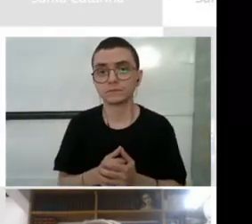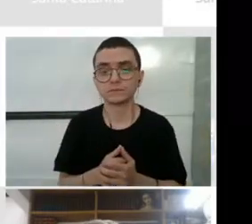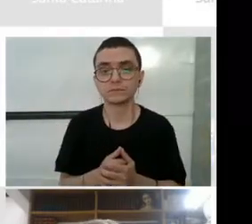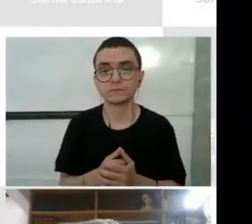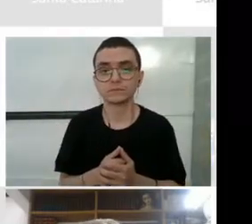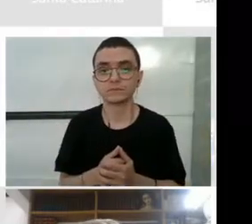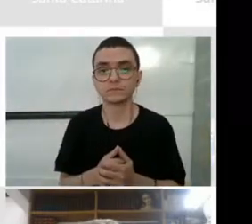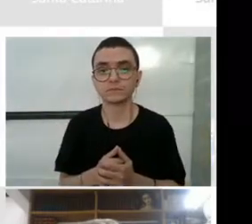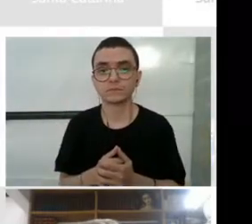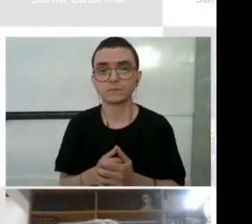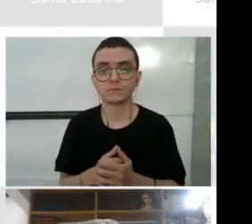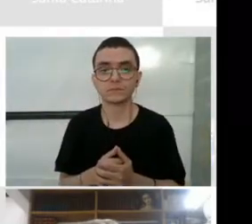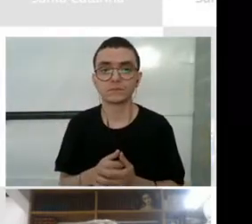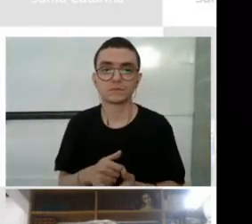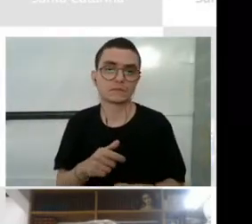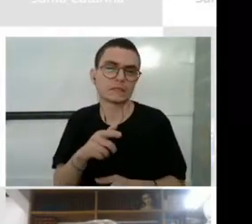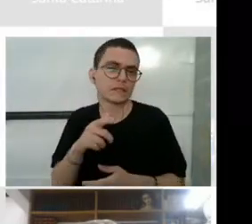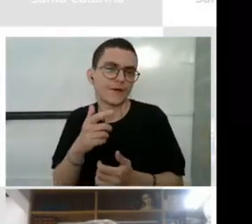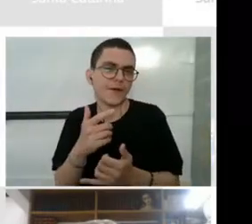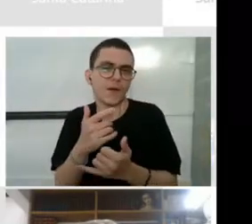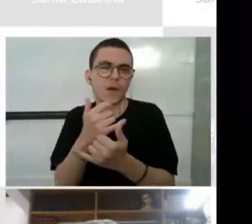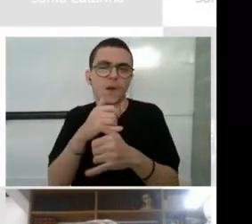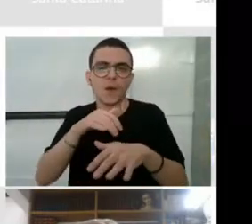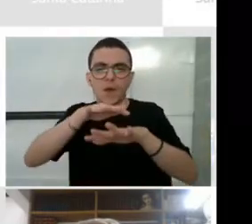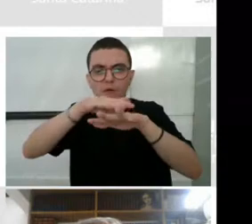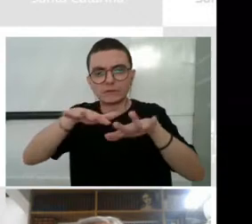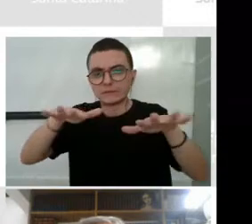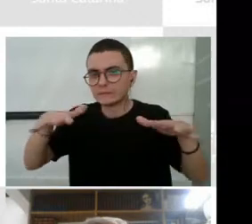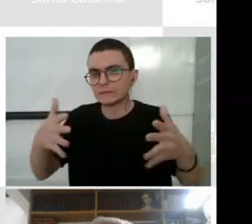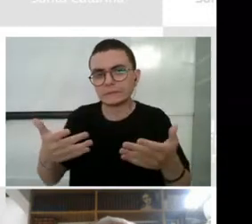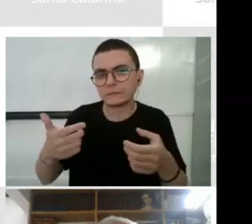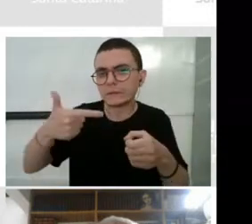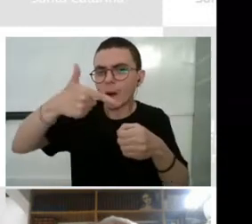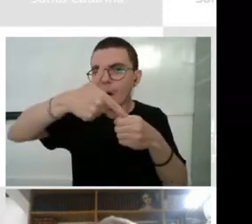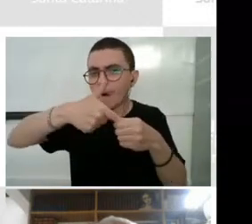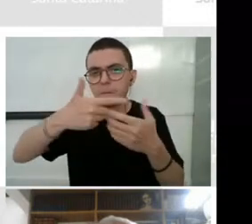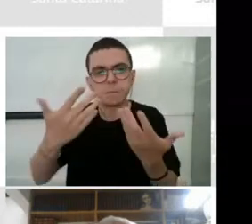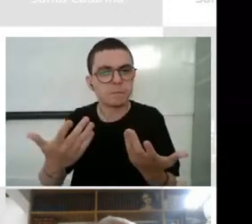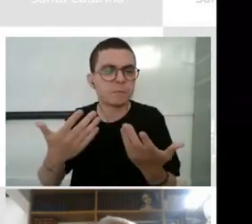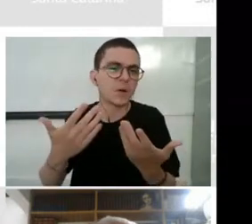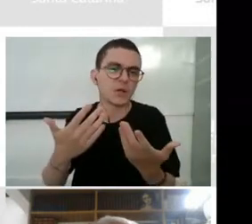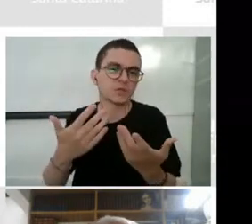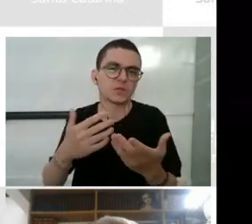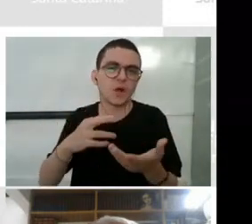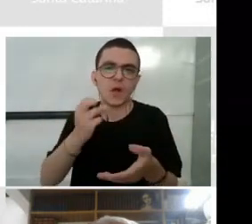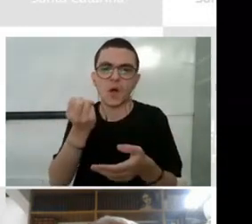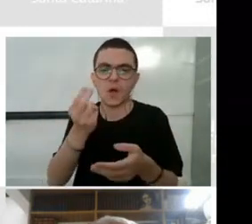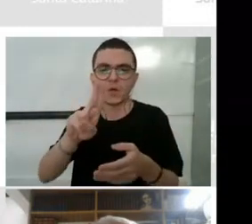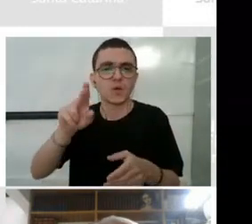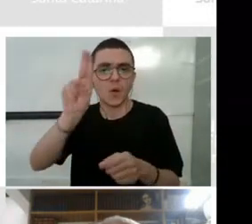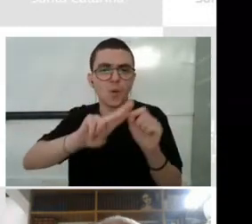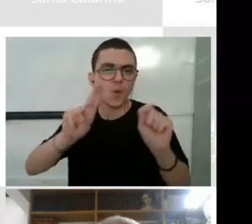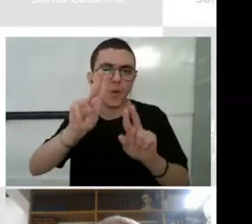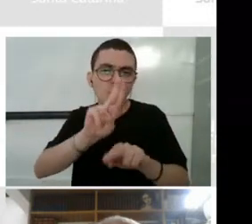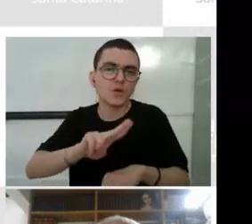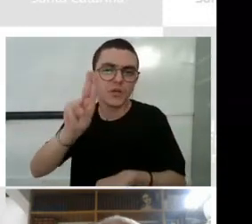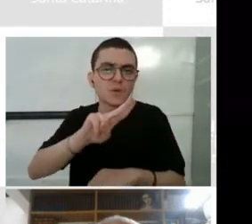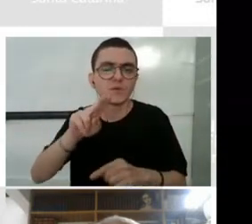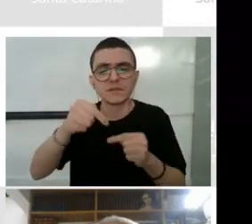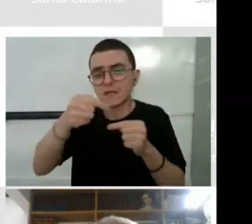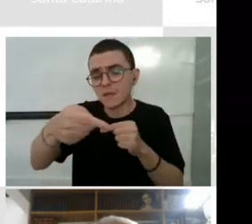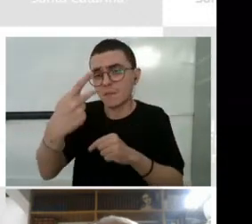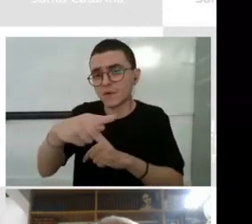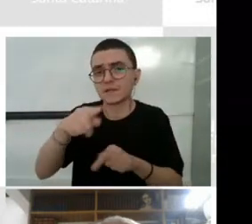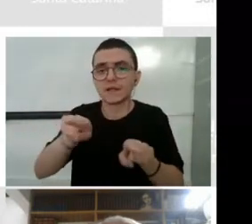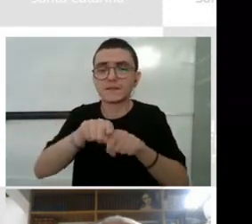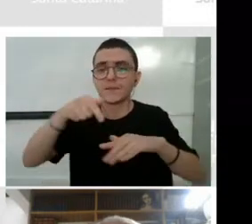Os líquidos, que eles chamam dos diversos, o petróleo e os diversos derivados de petróleo, e o gás natural. E o que nós podemos perceber,